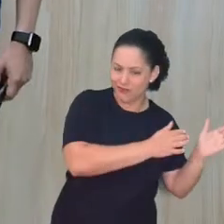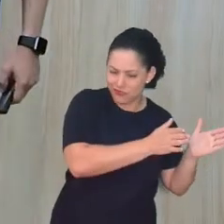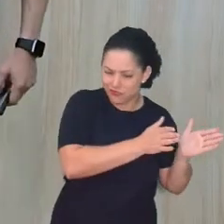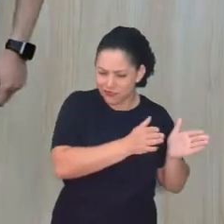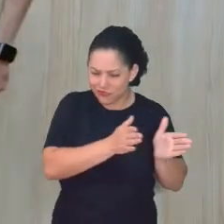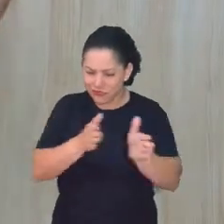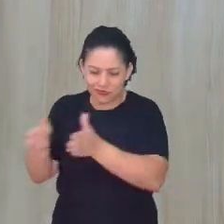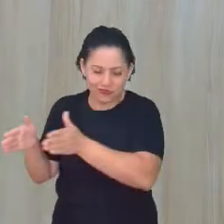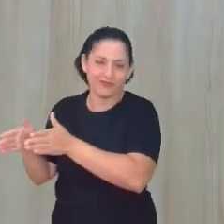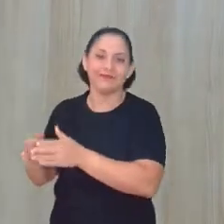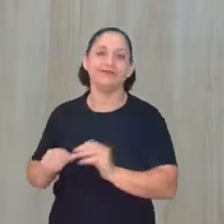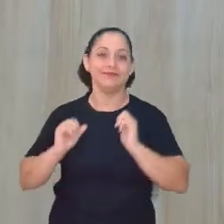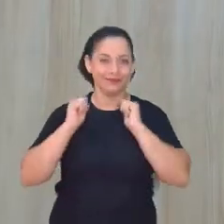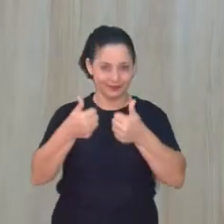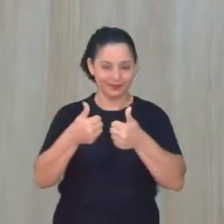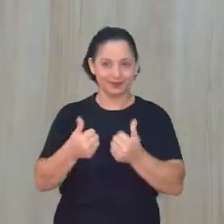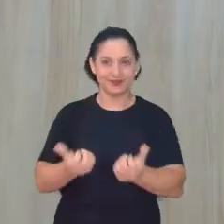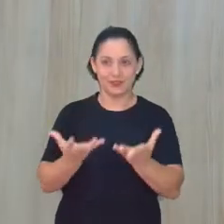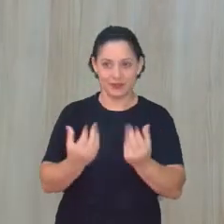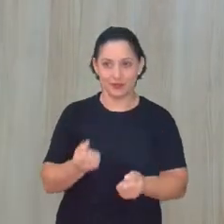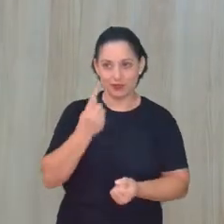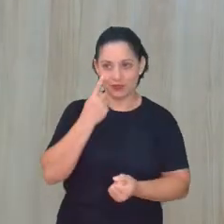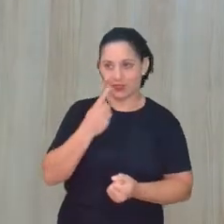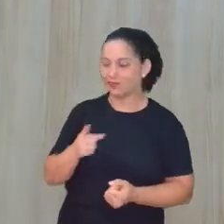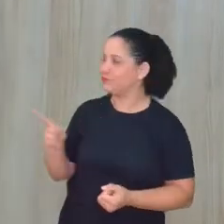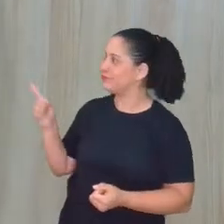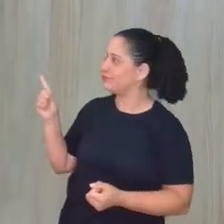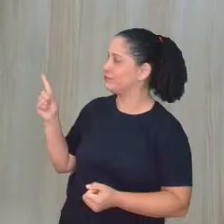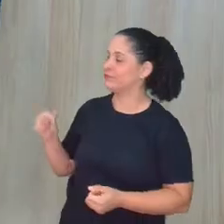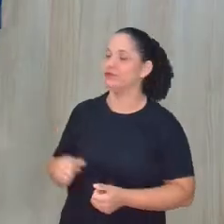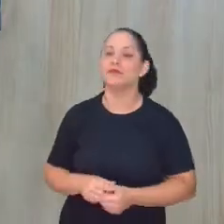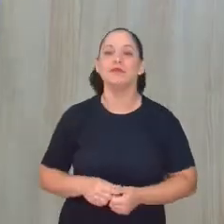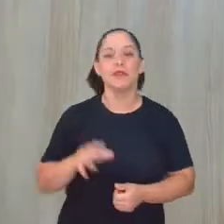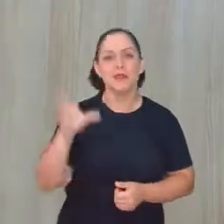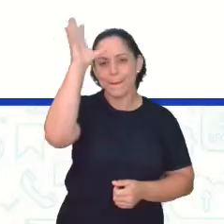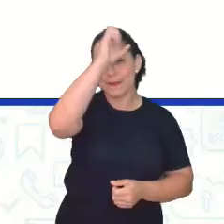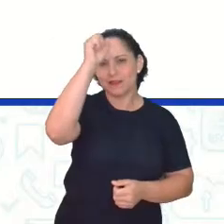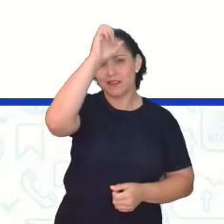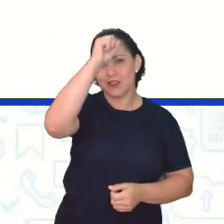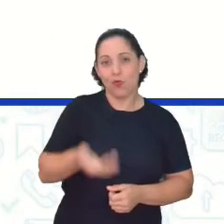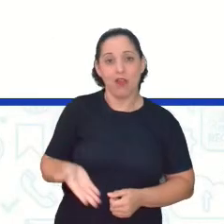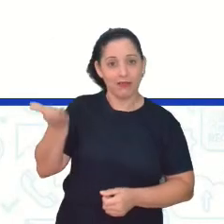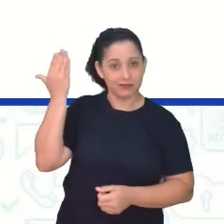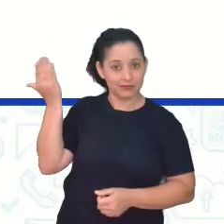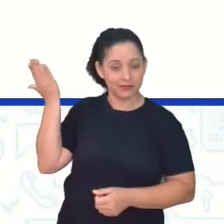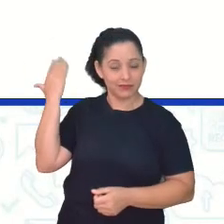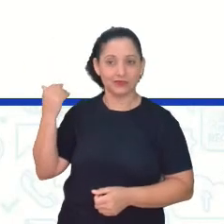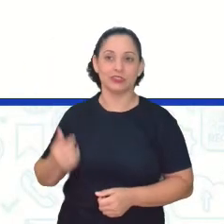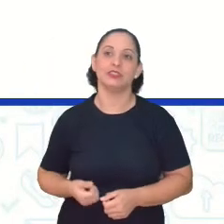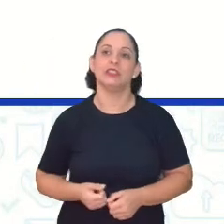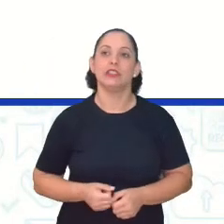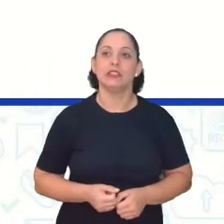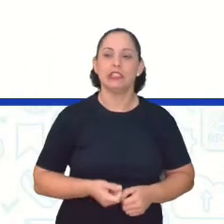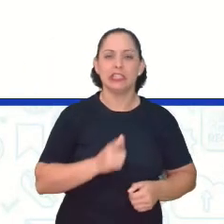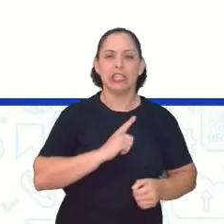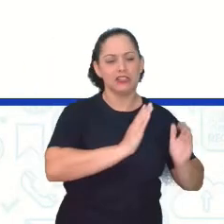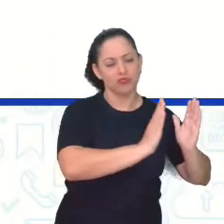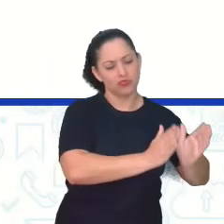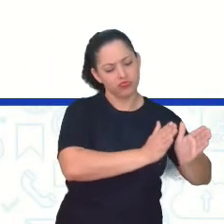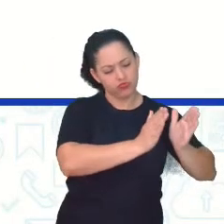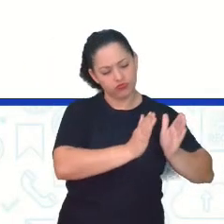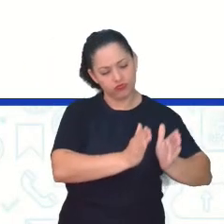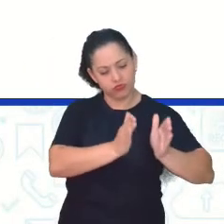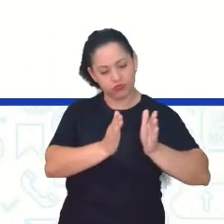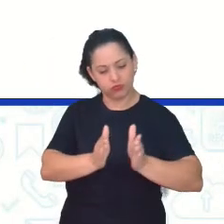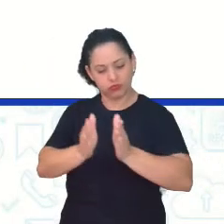fundamental. Belezinha? Então vamos lá, ó. A gente verificou aqui em aulas passadas essas sucessões, beleza?